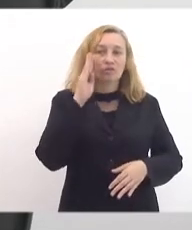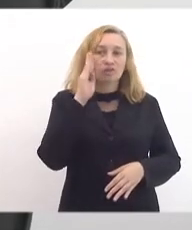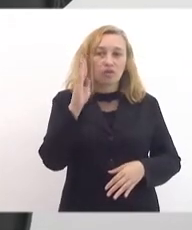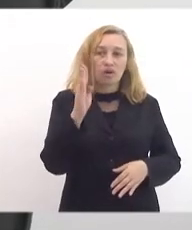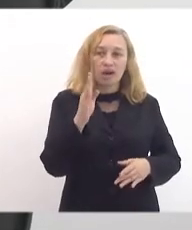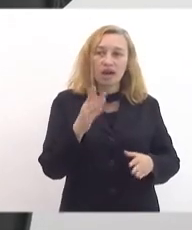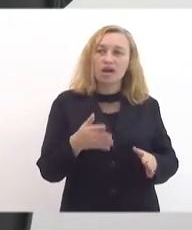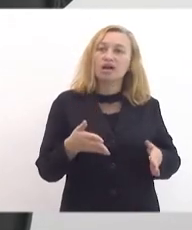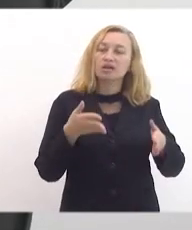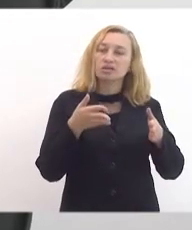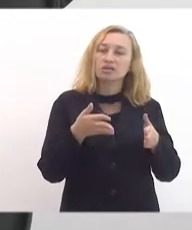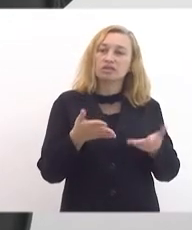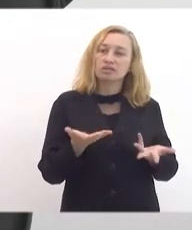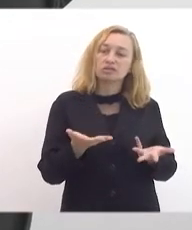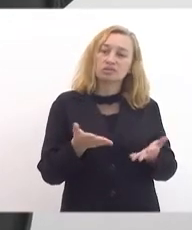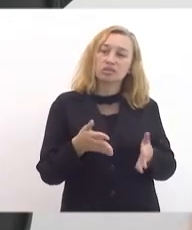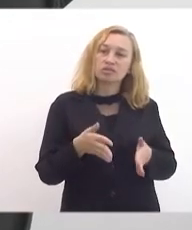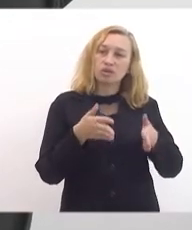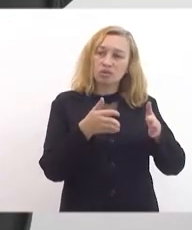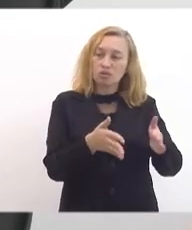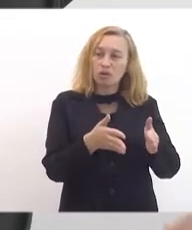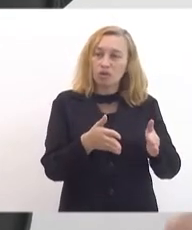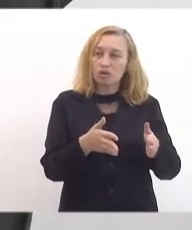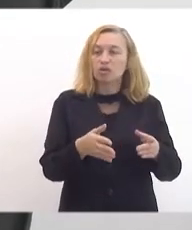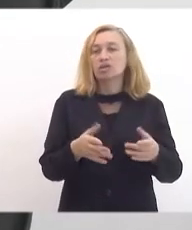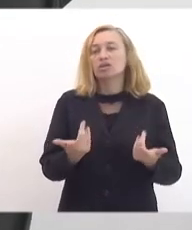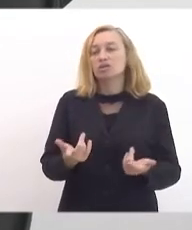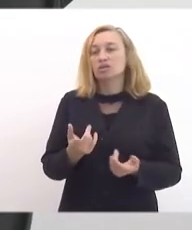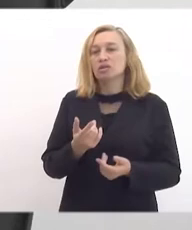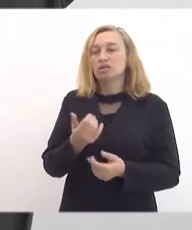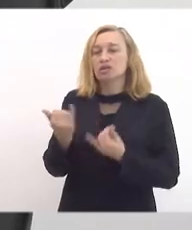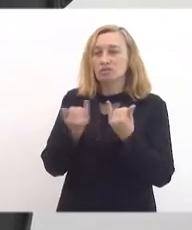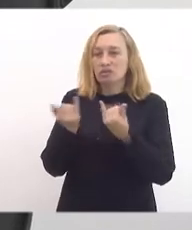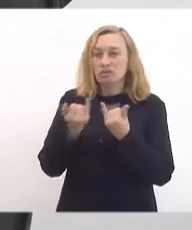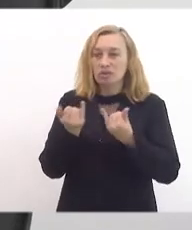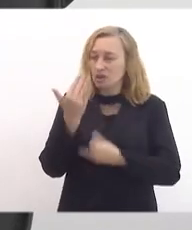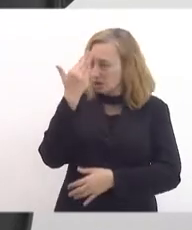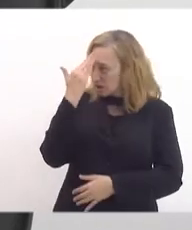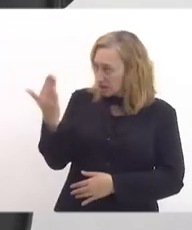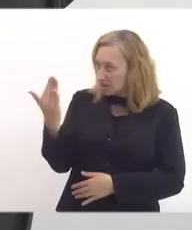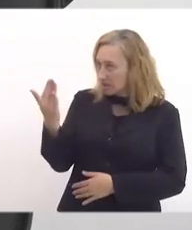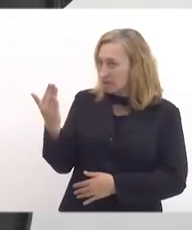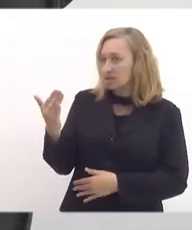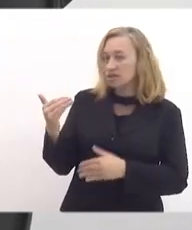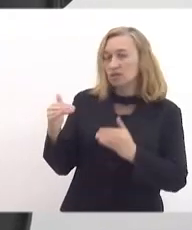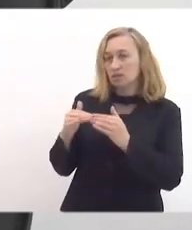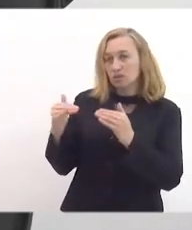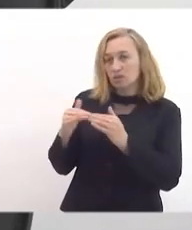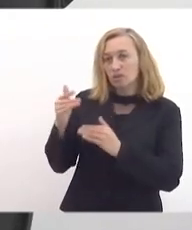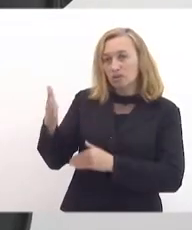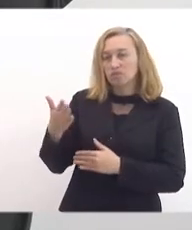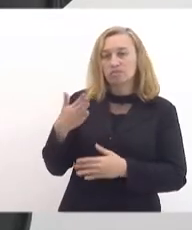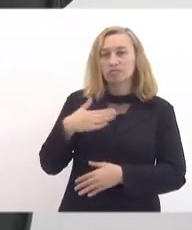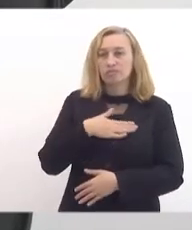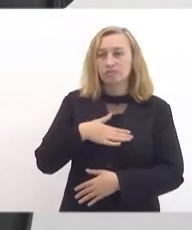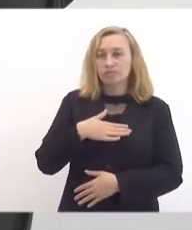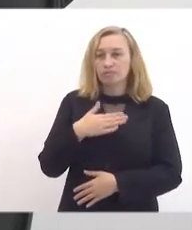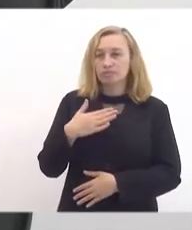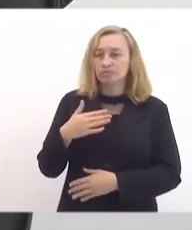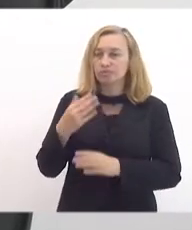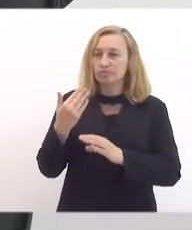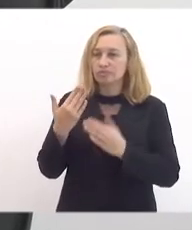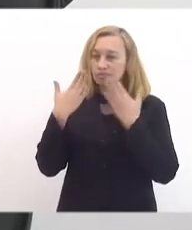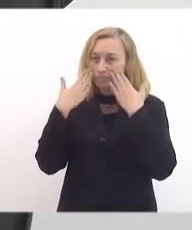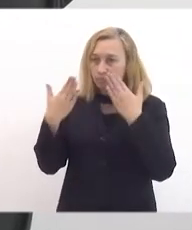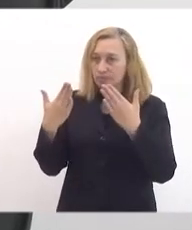mas você tem razão agradeço e gostaria que você deixasse a a tua